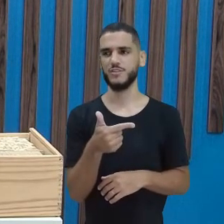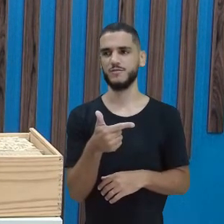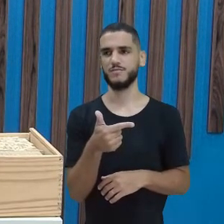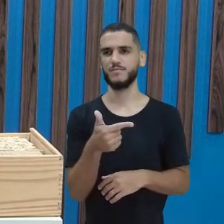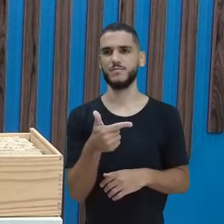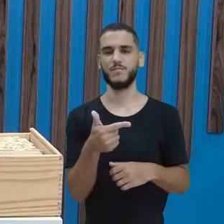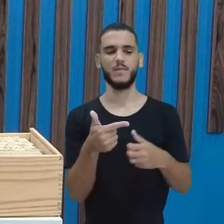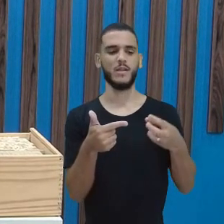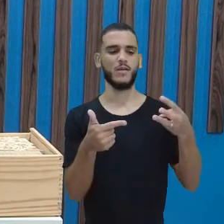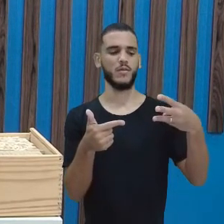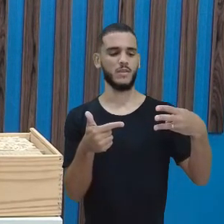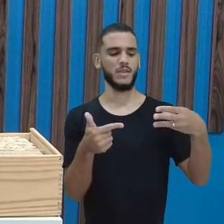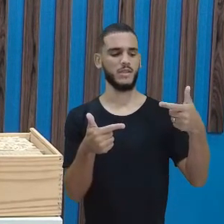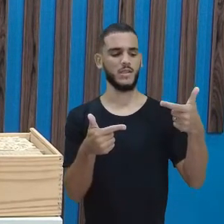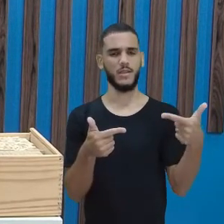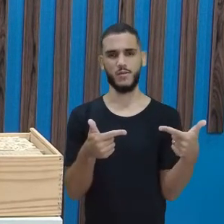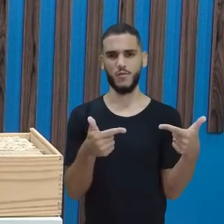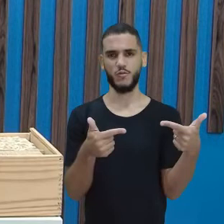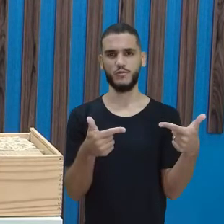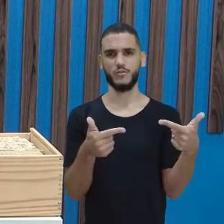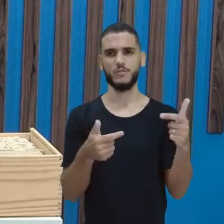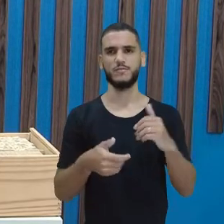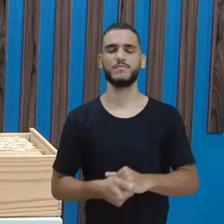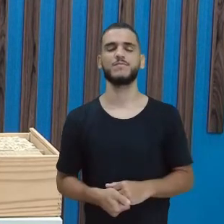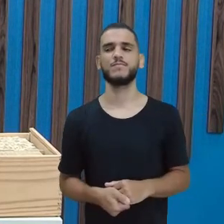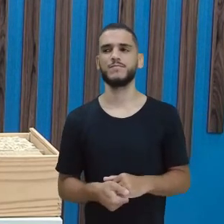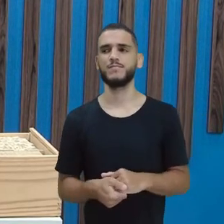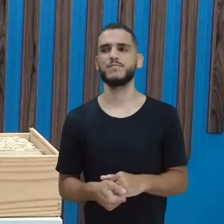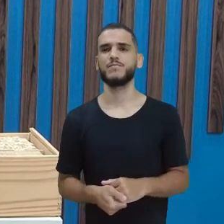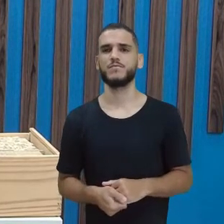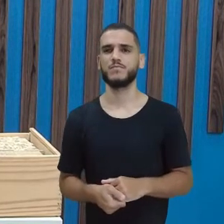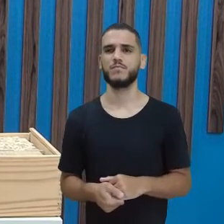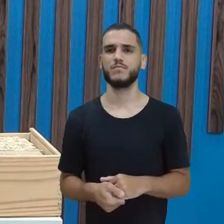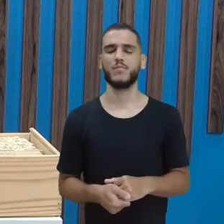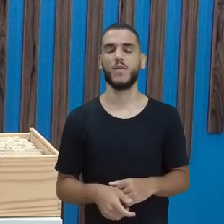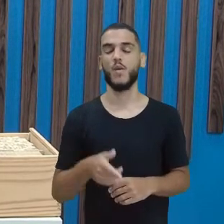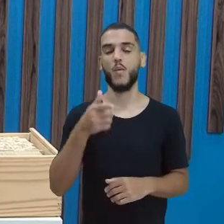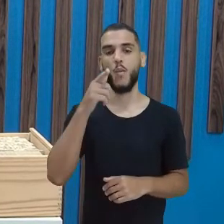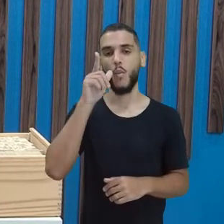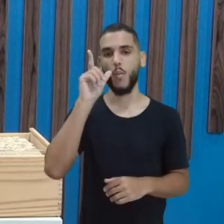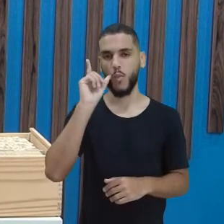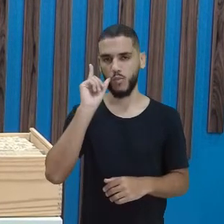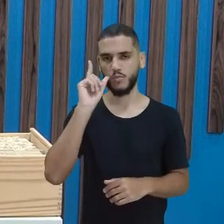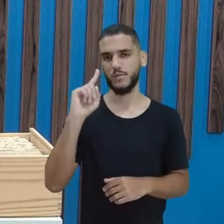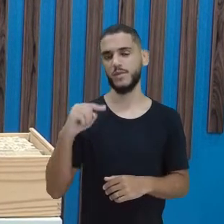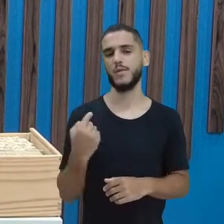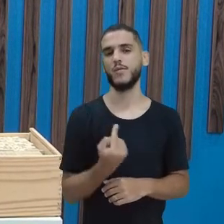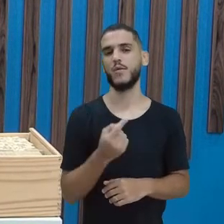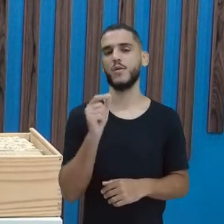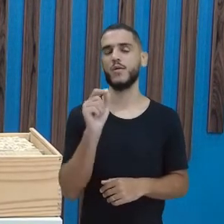62 e temos também o 32. Ontem nós